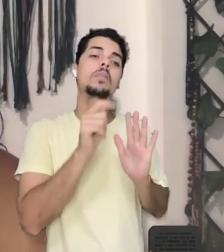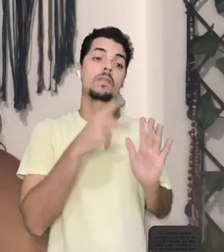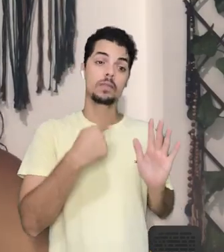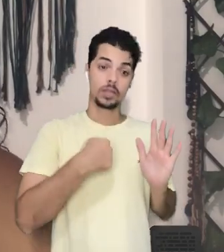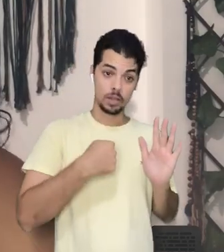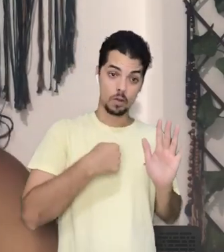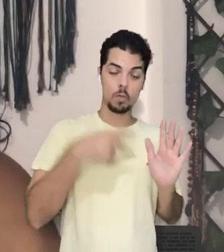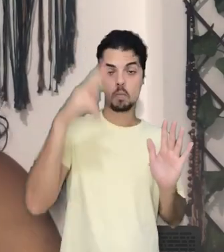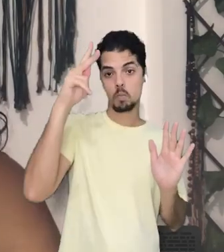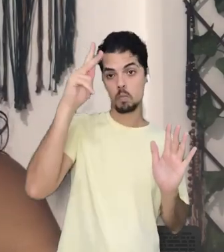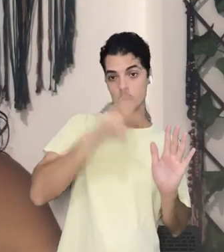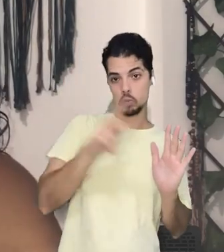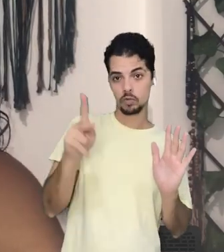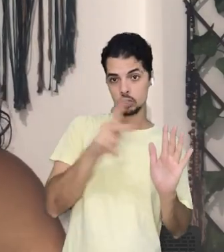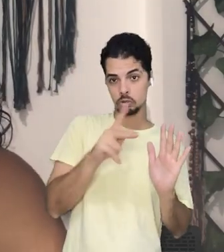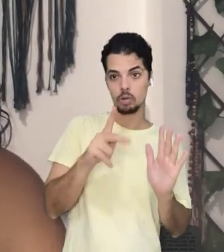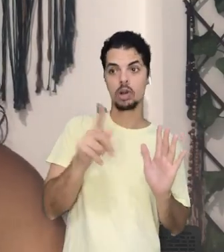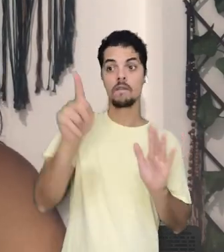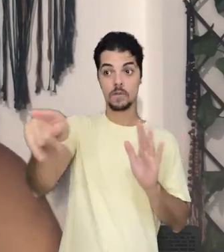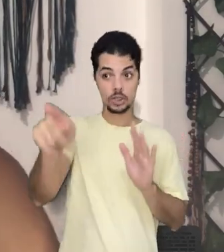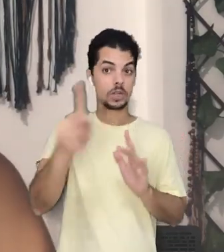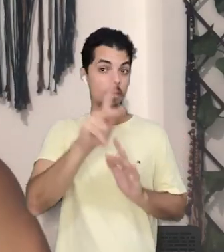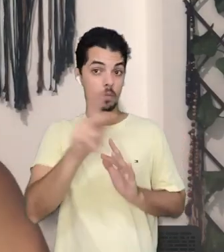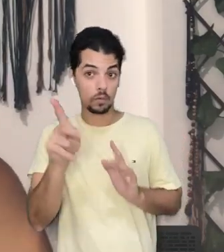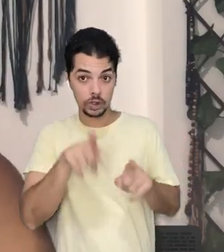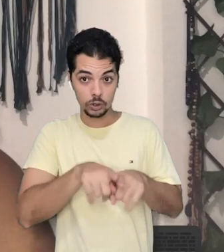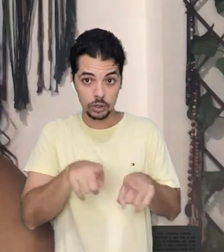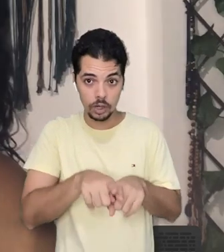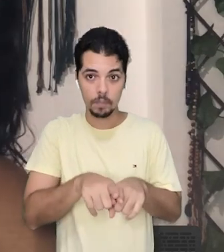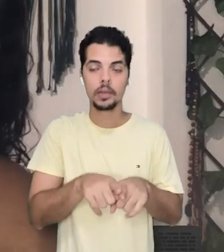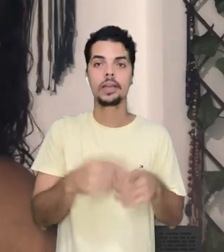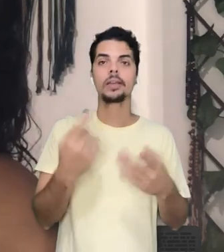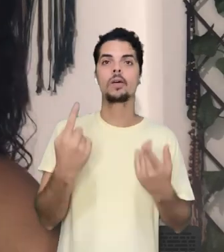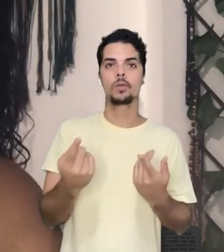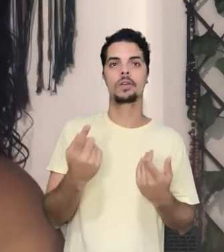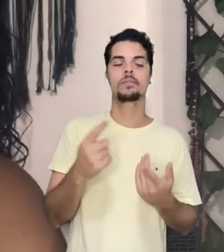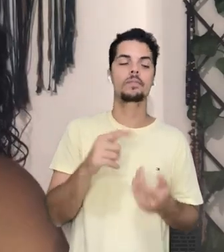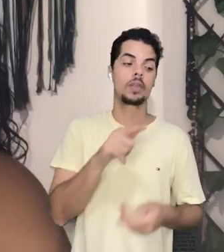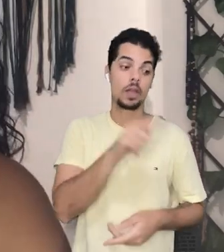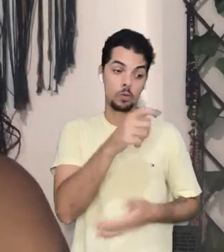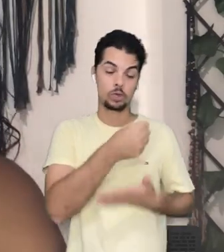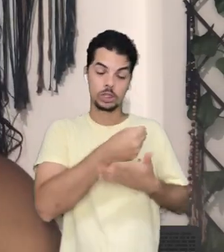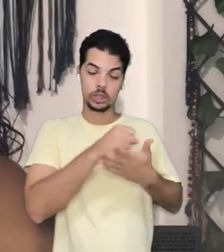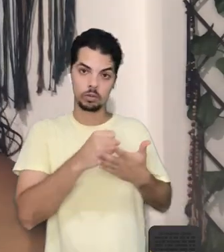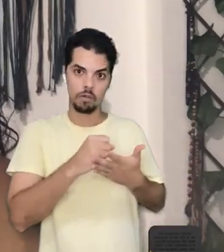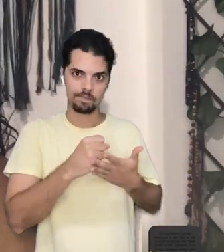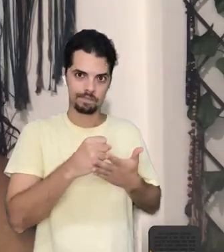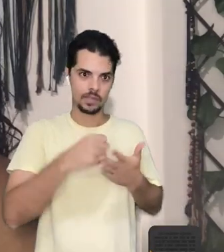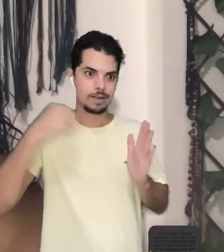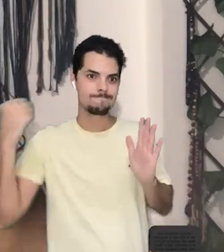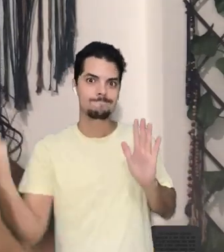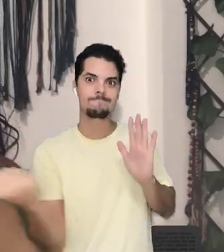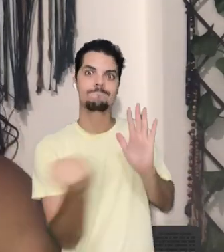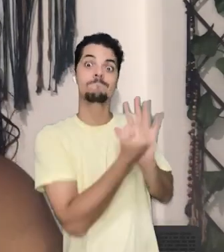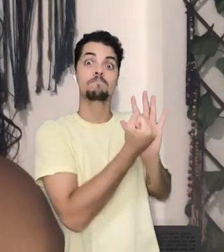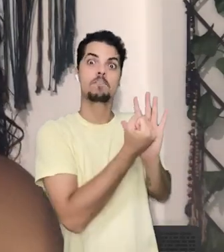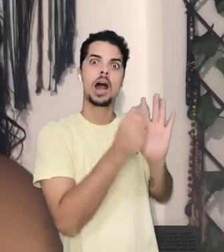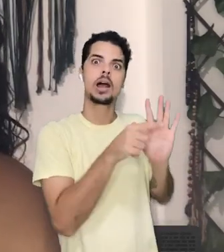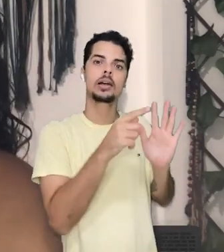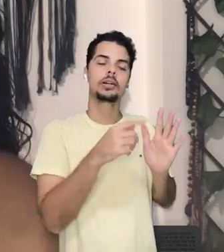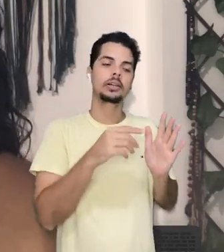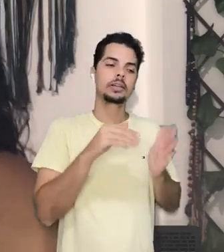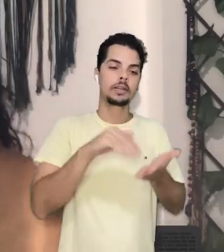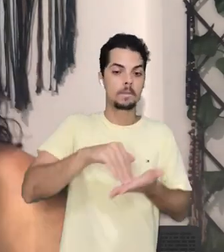palavras africanas na diáspora, porque ele enfatiza o uso da metodologia de linguística histórica